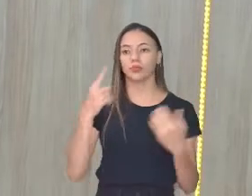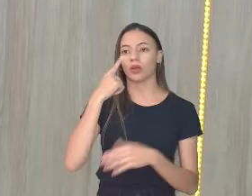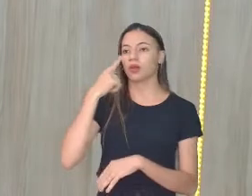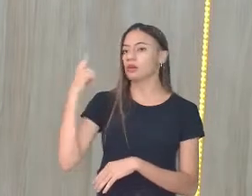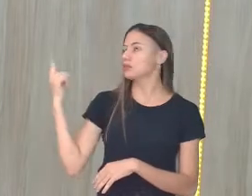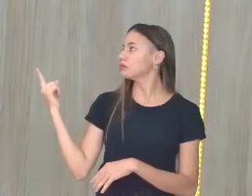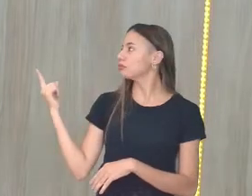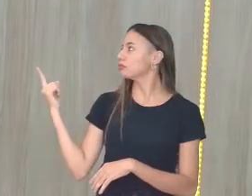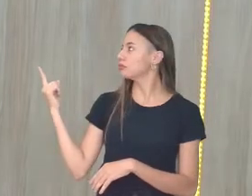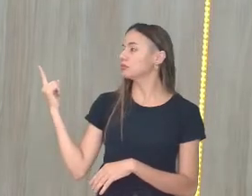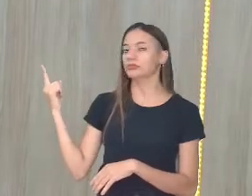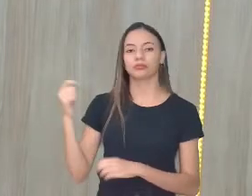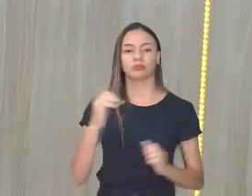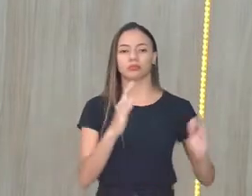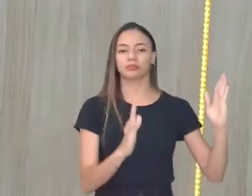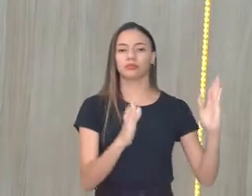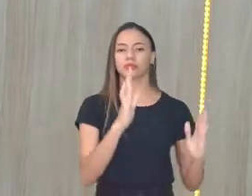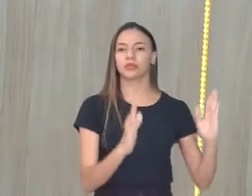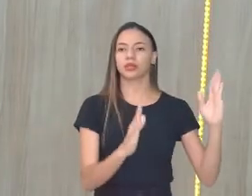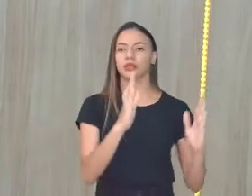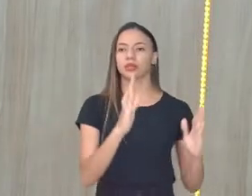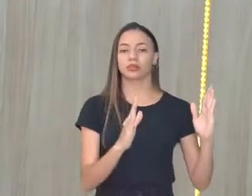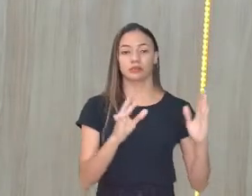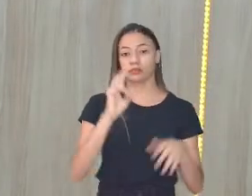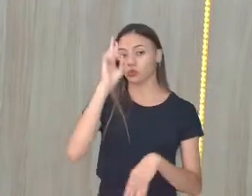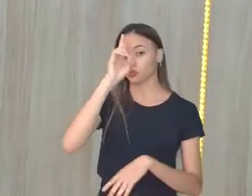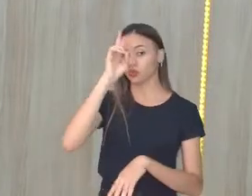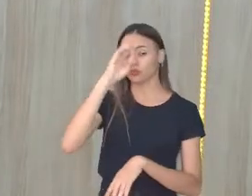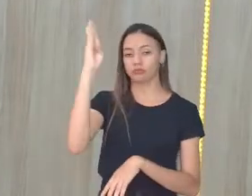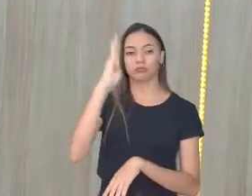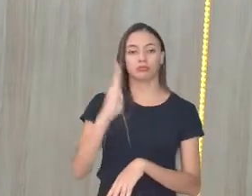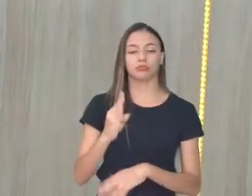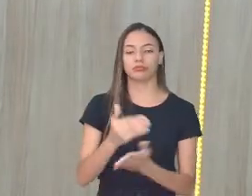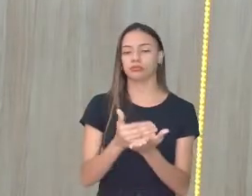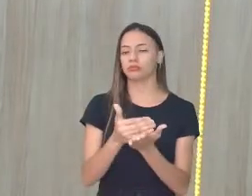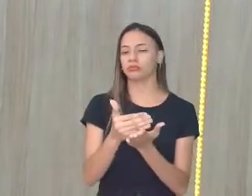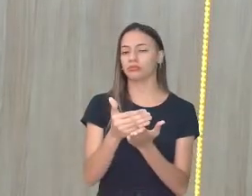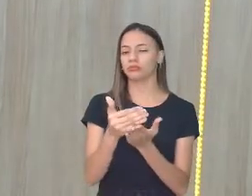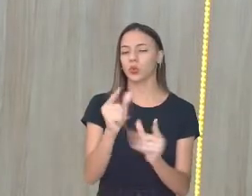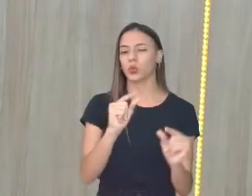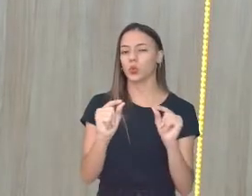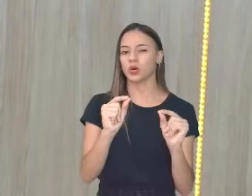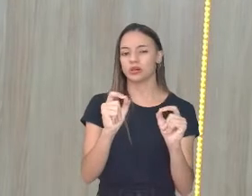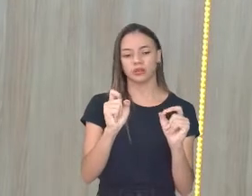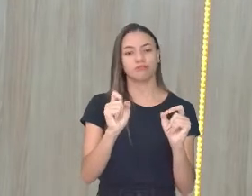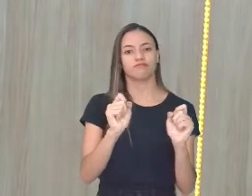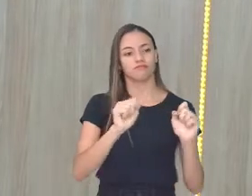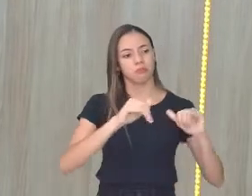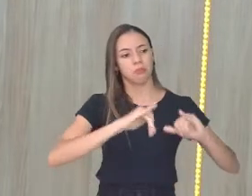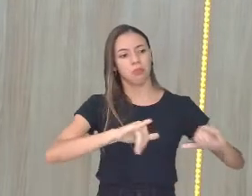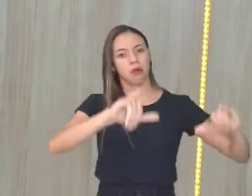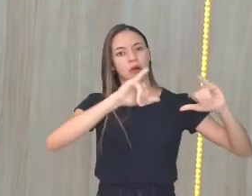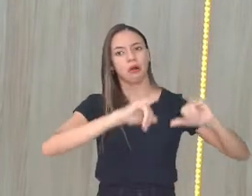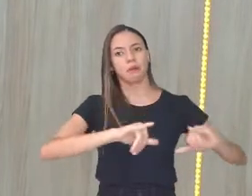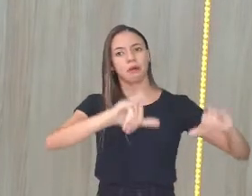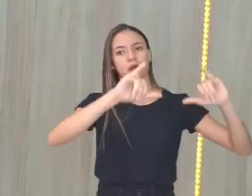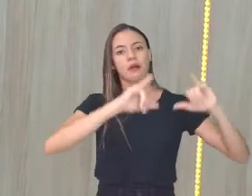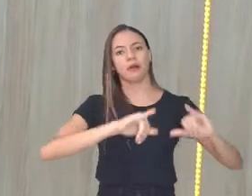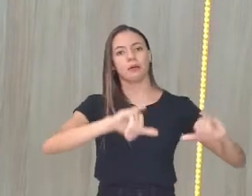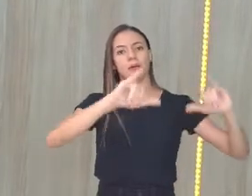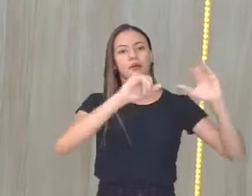aí que durante um período da história do Brasil começou toda uma campanha, certo,